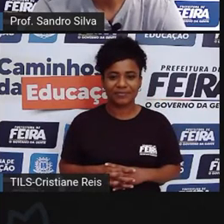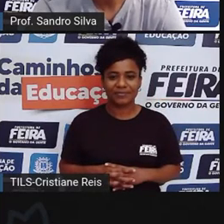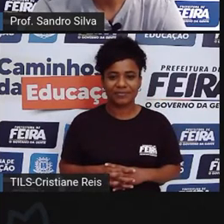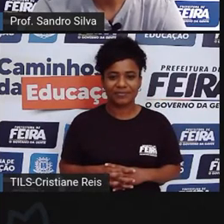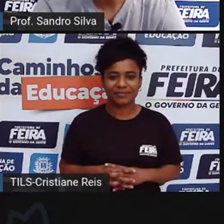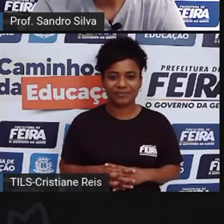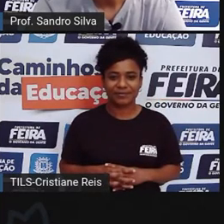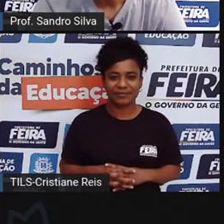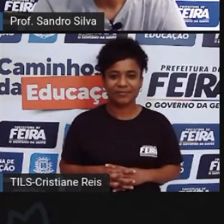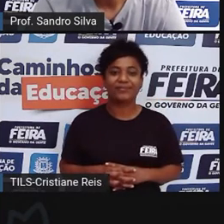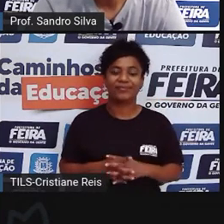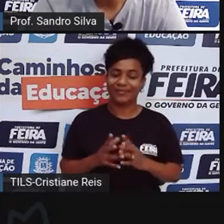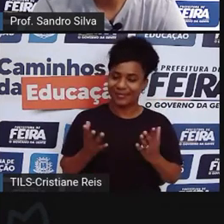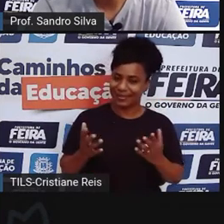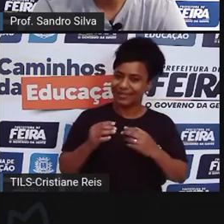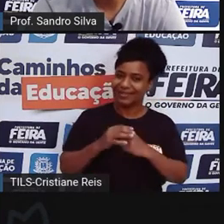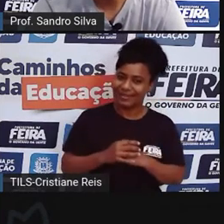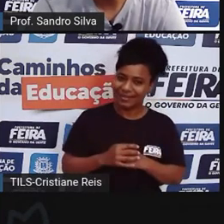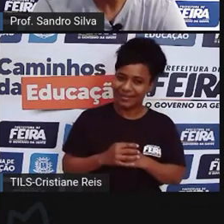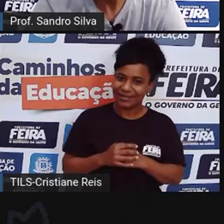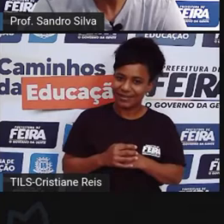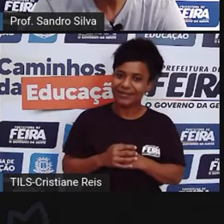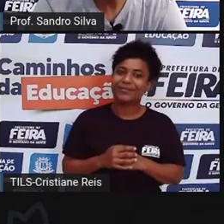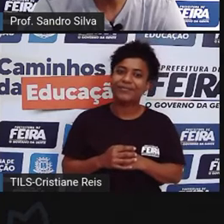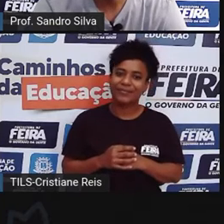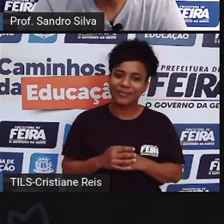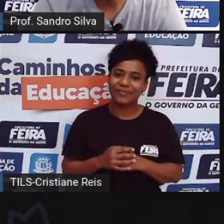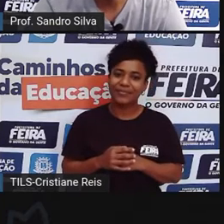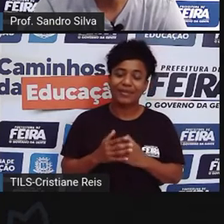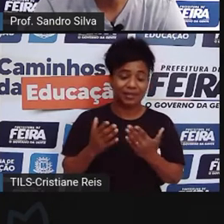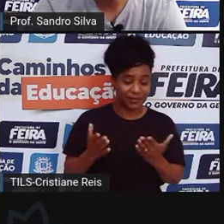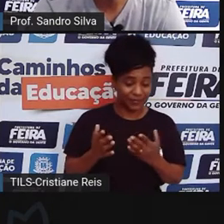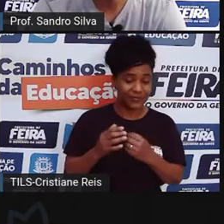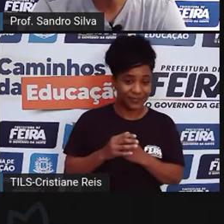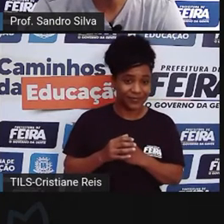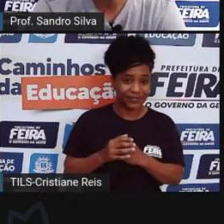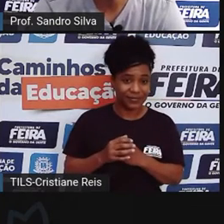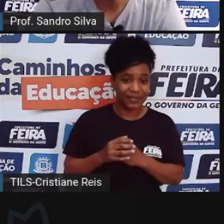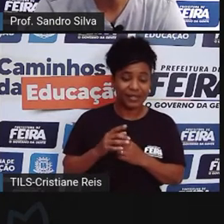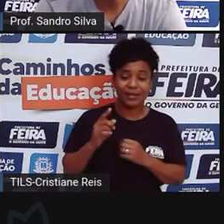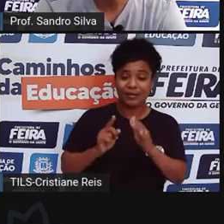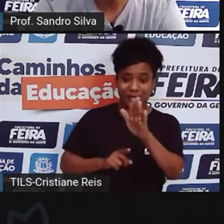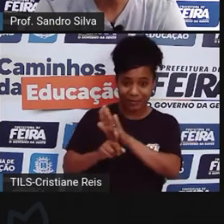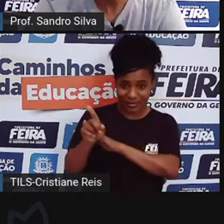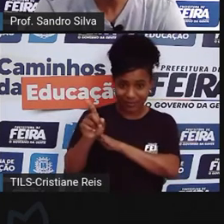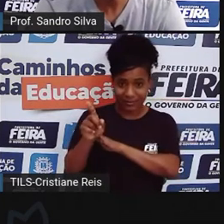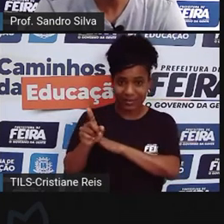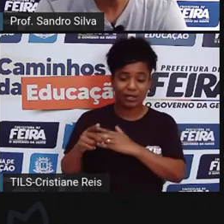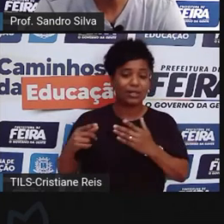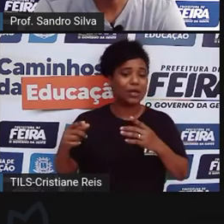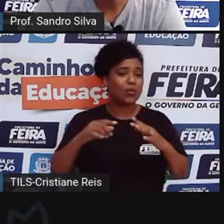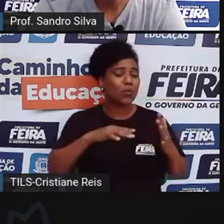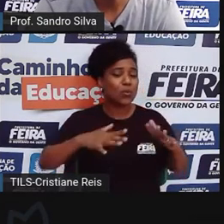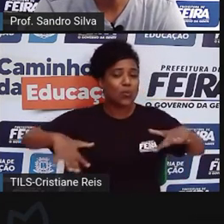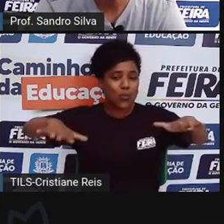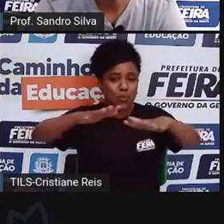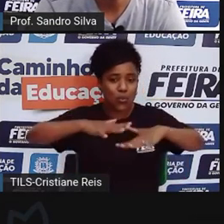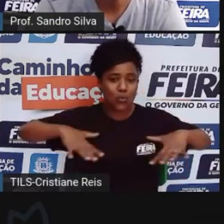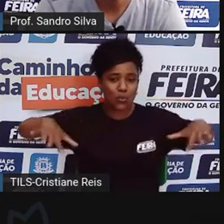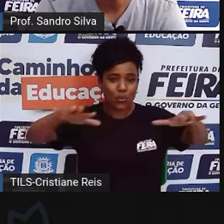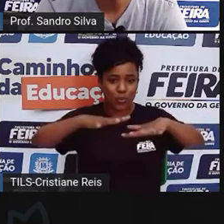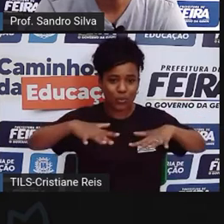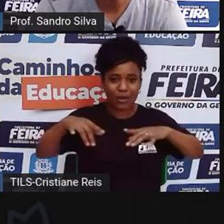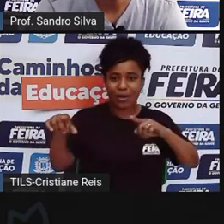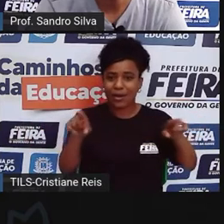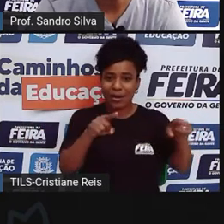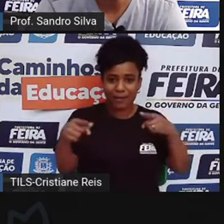Sandro, você já trouxe um pouquinho sobre isso, mas, assim, existe o uso da música no tratamento, no restabelecimento